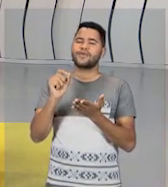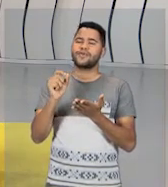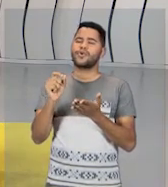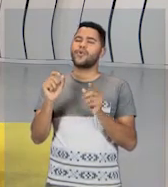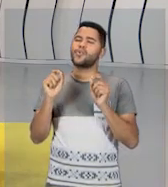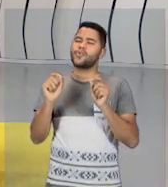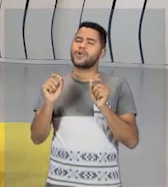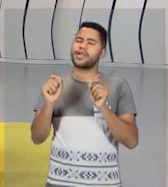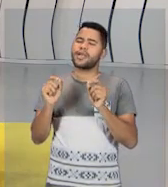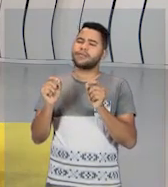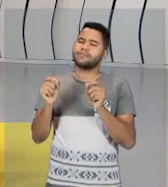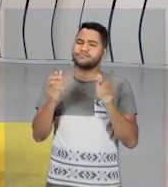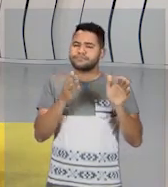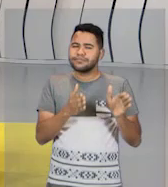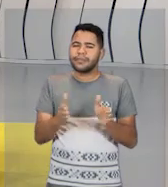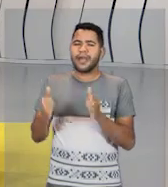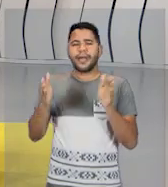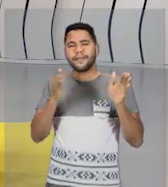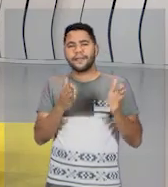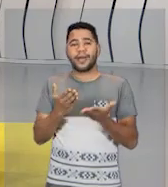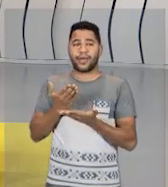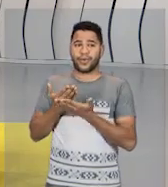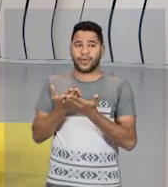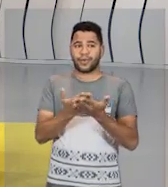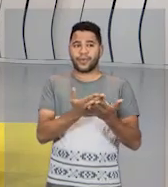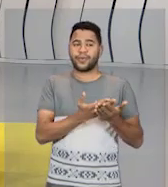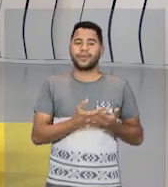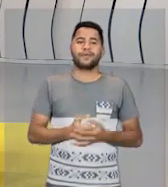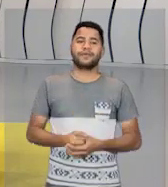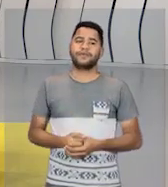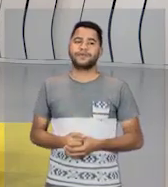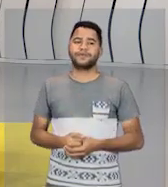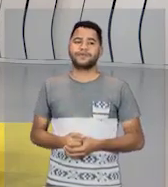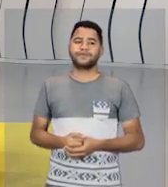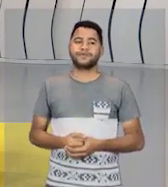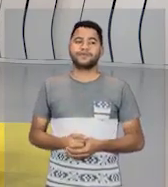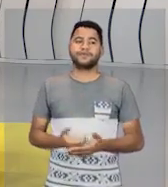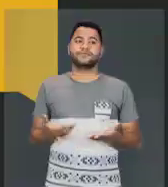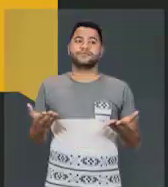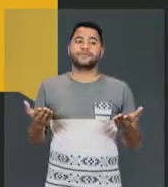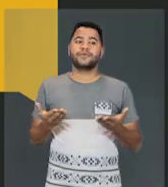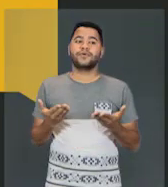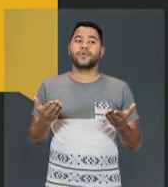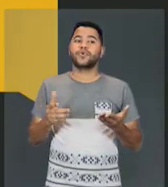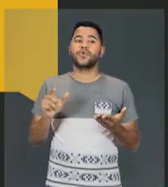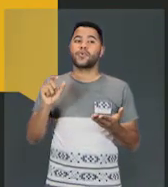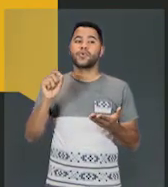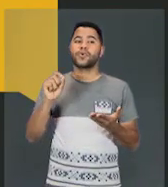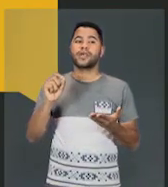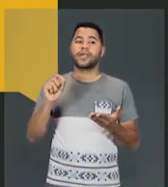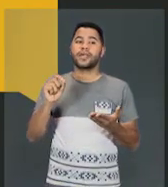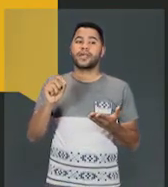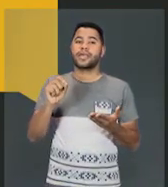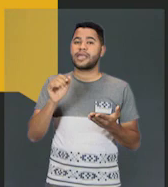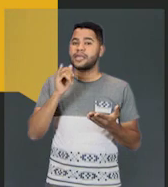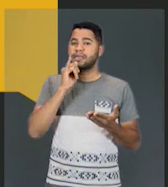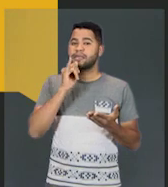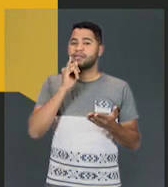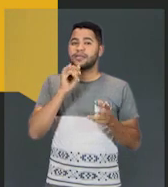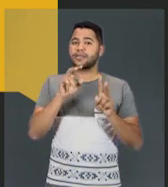retornarmos nossa rotina de estudos aí É hoje pessoal nós vamos falar então